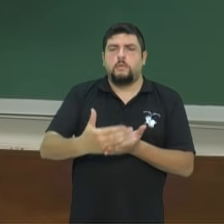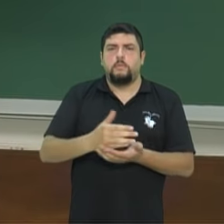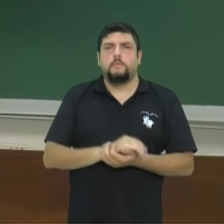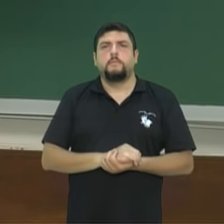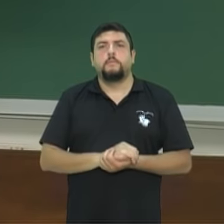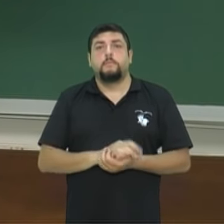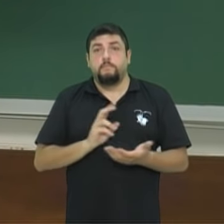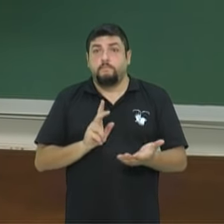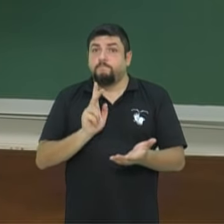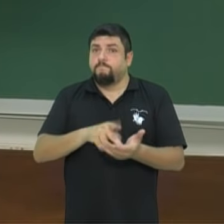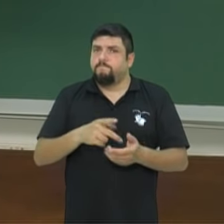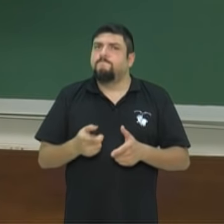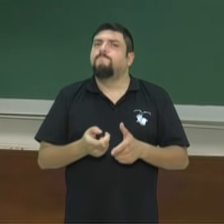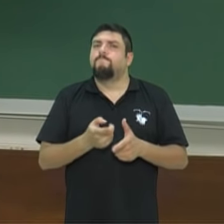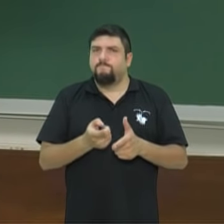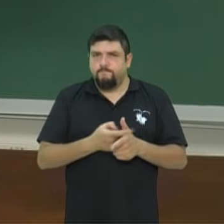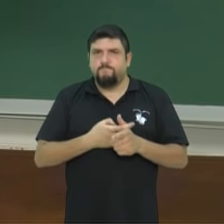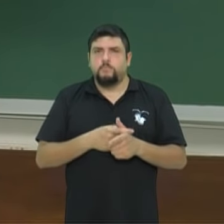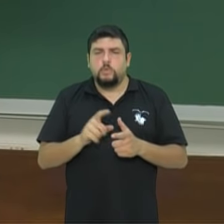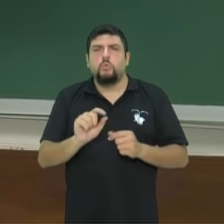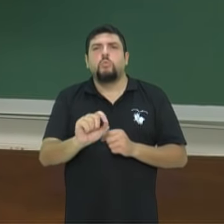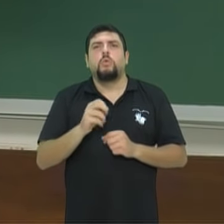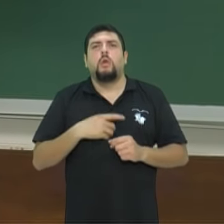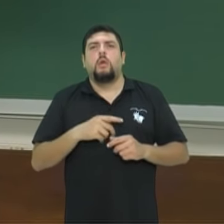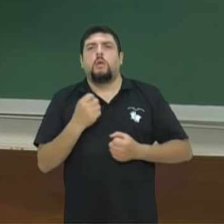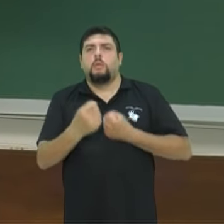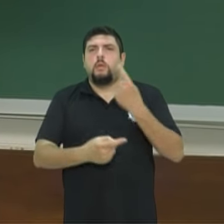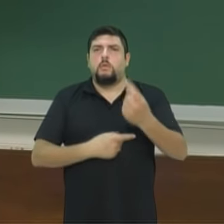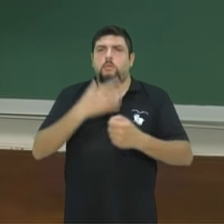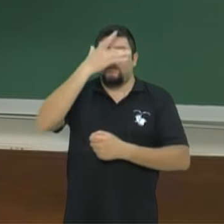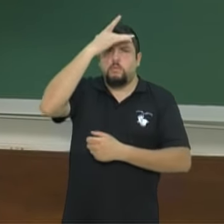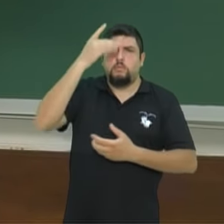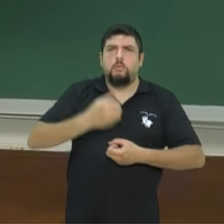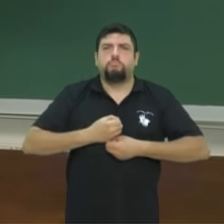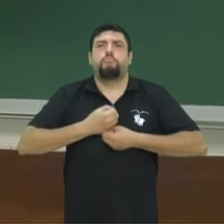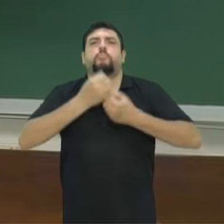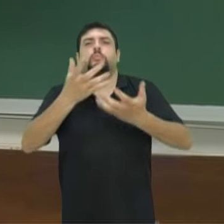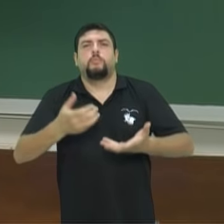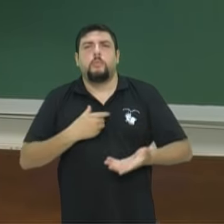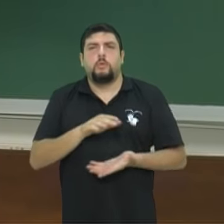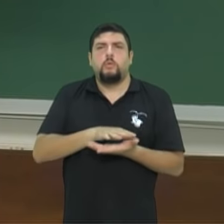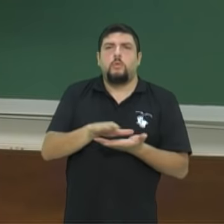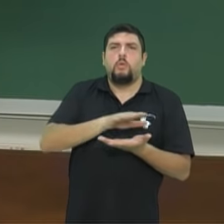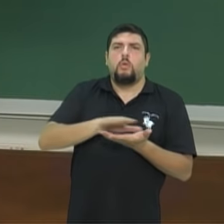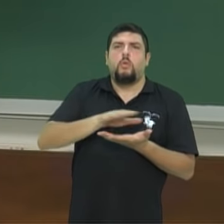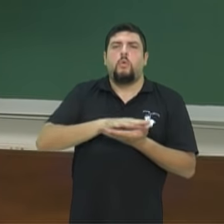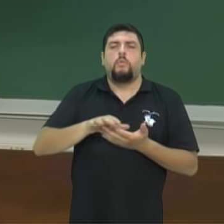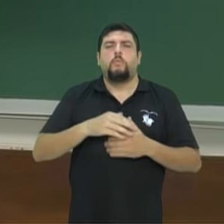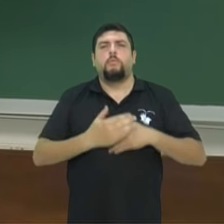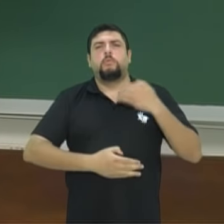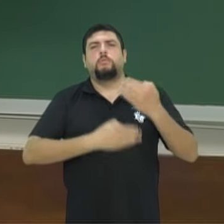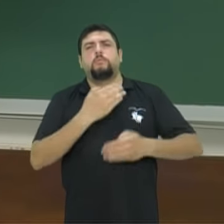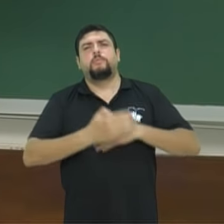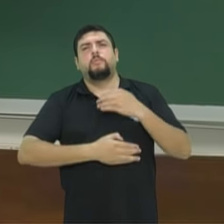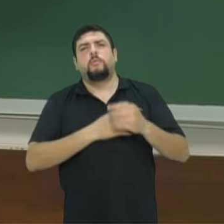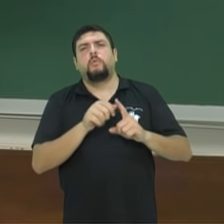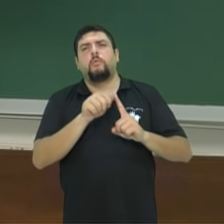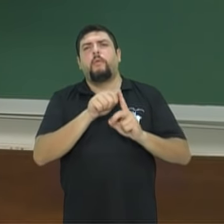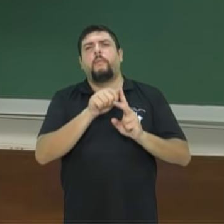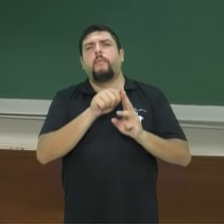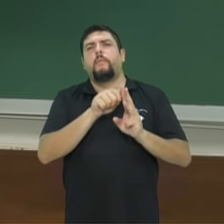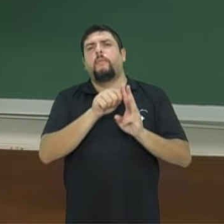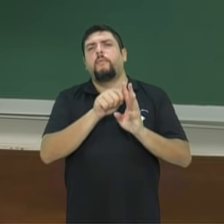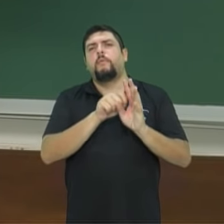dívidas se prolongam. A pessoa, às vezes, gasta ali por impulso e depois passa ali 10 meses se lembrando daquela dívida que ela parcelou.